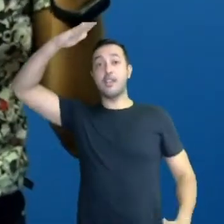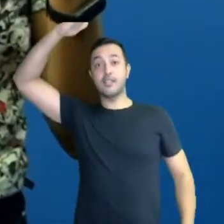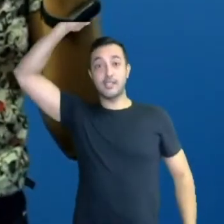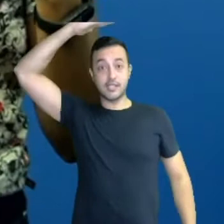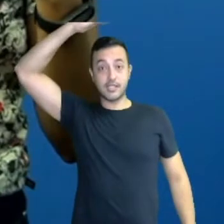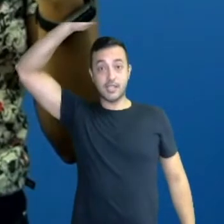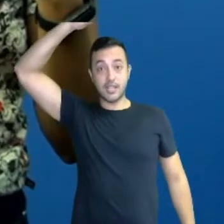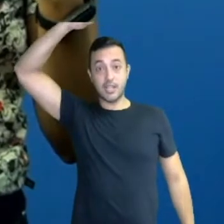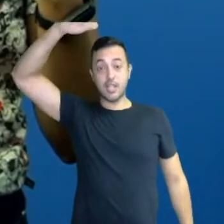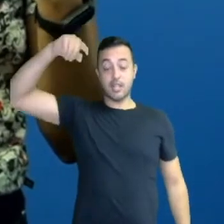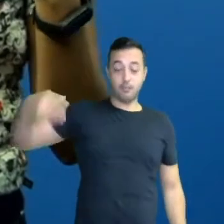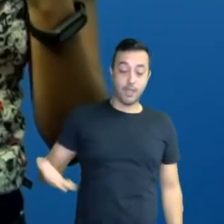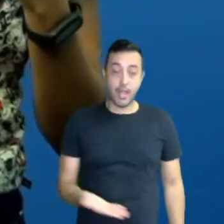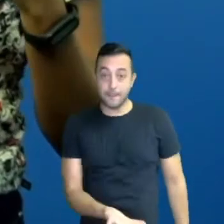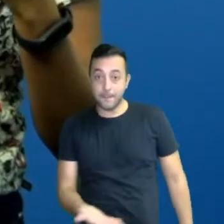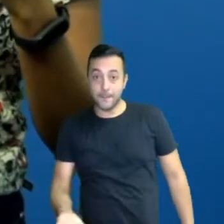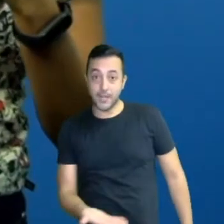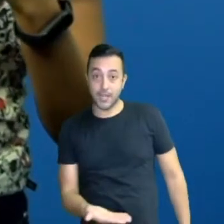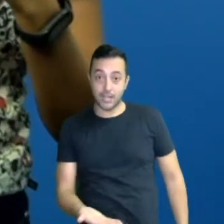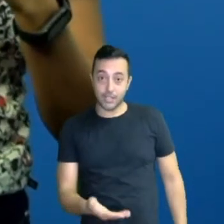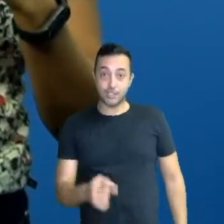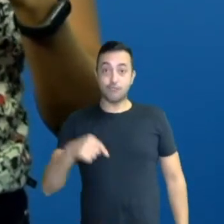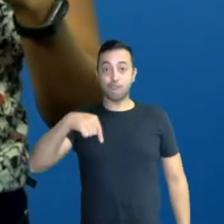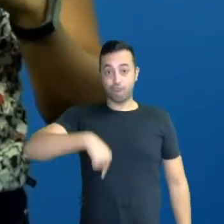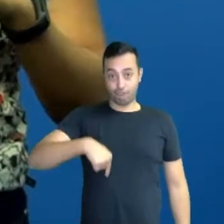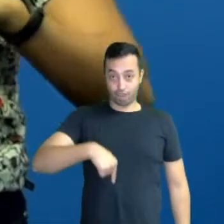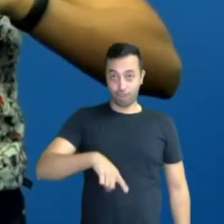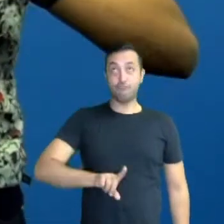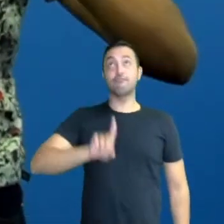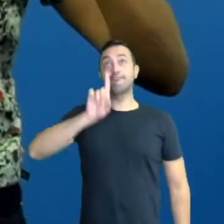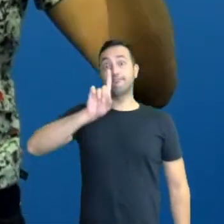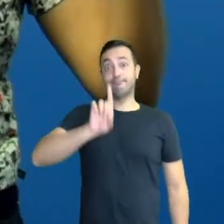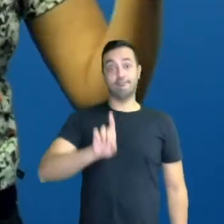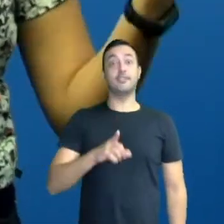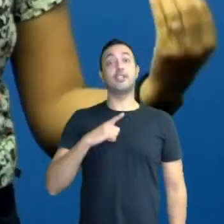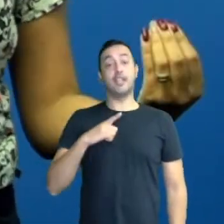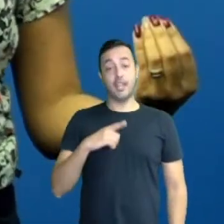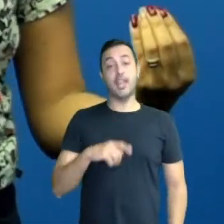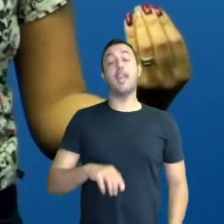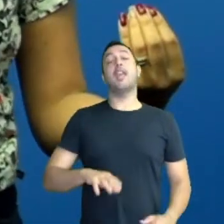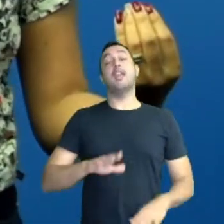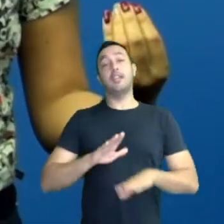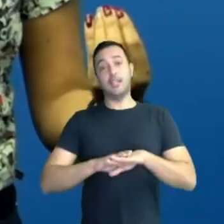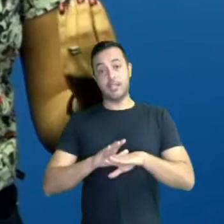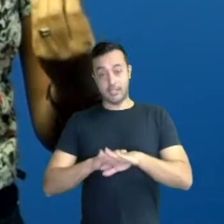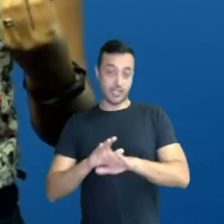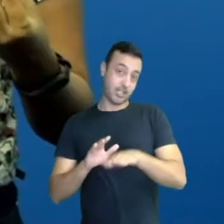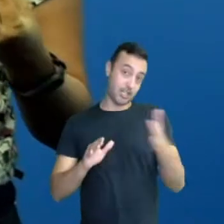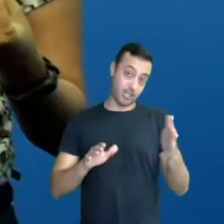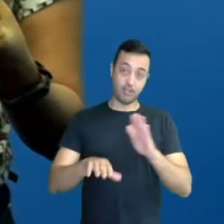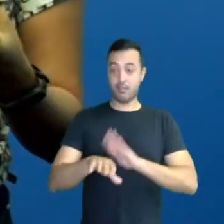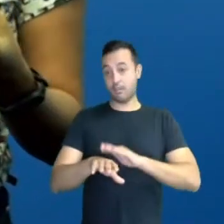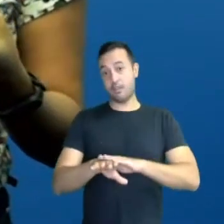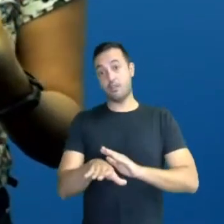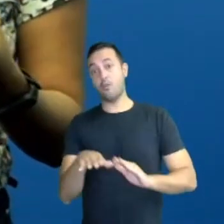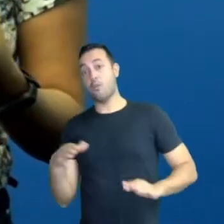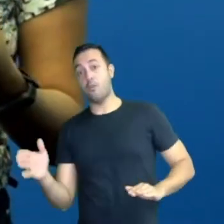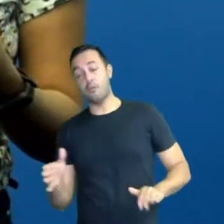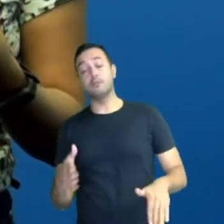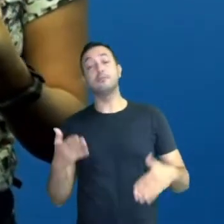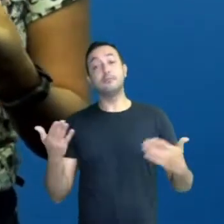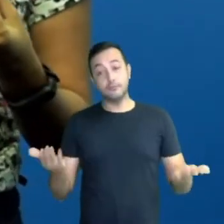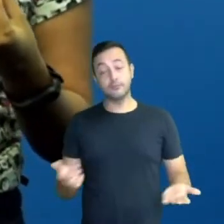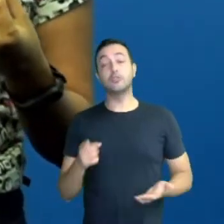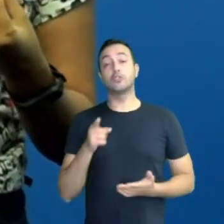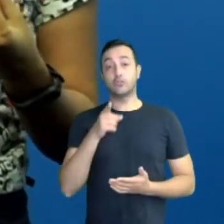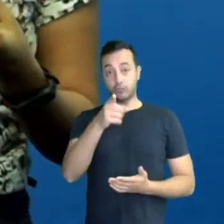cima, embaixo, lado esquerdo, lado direito. E você começa